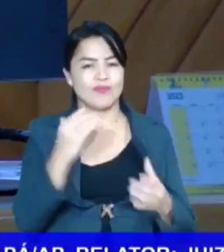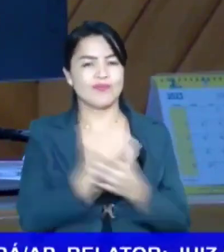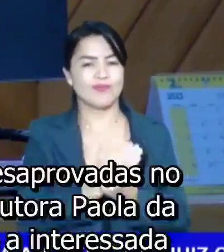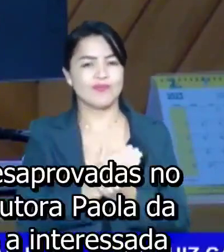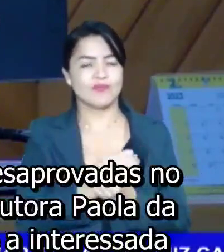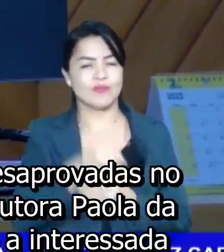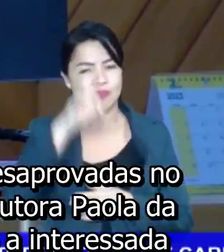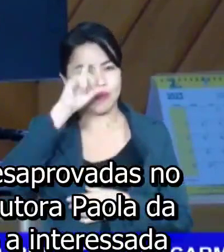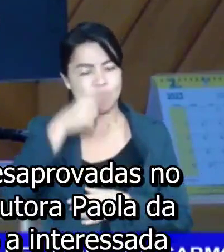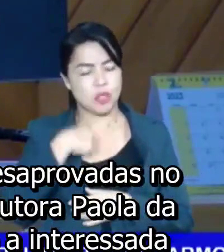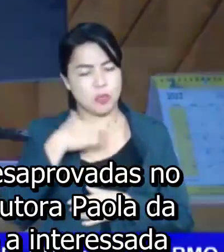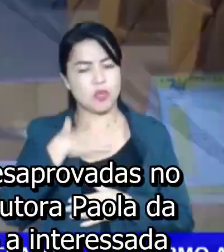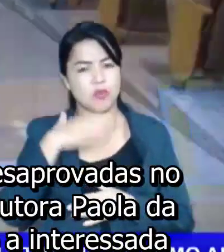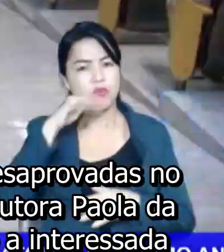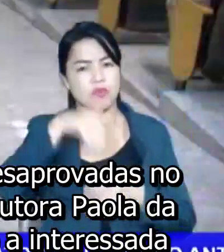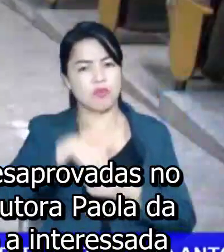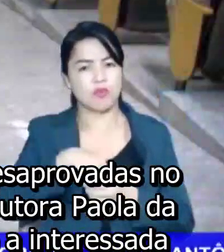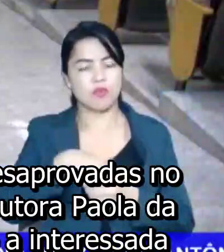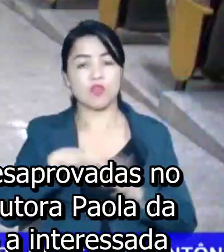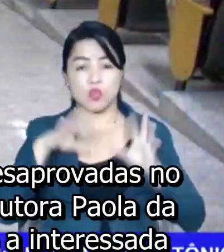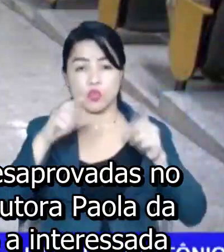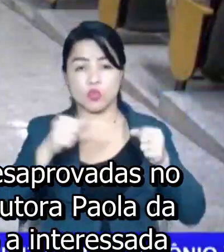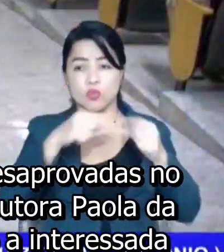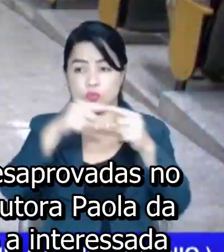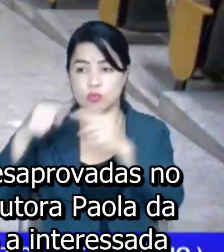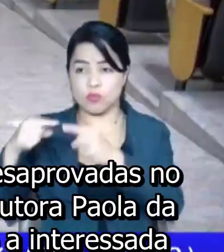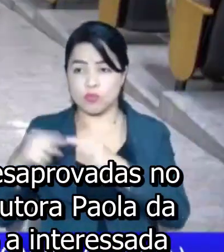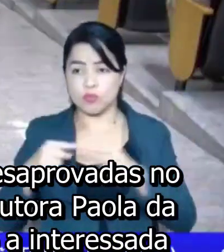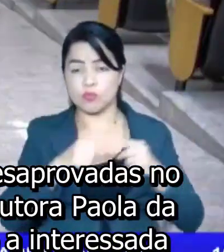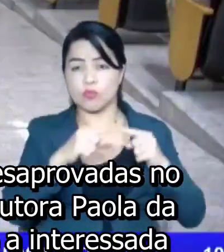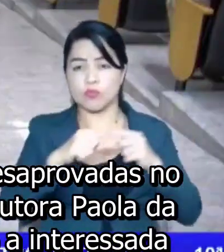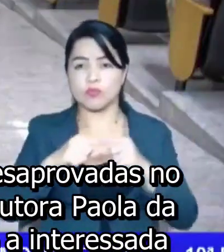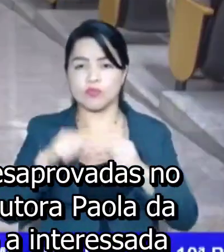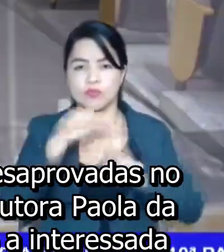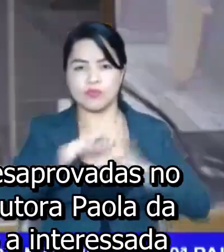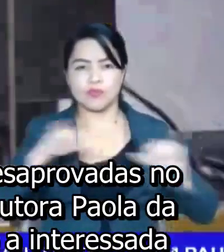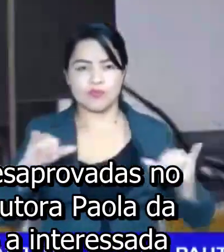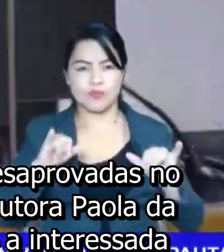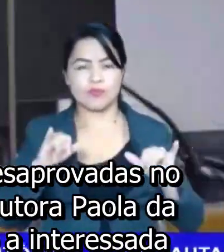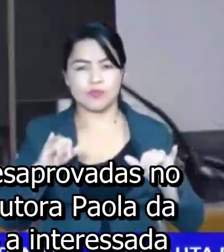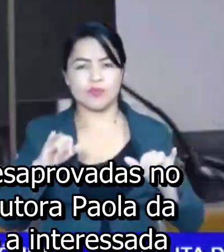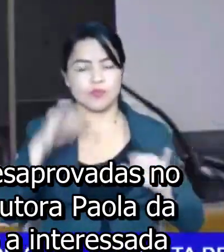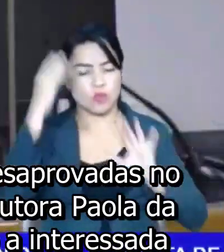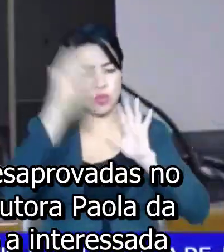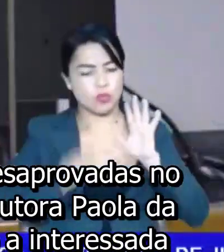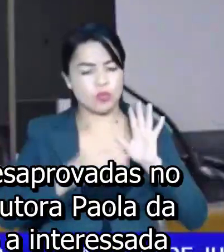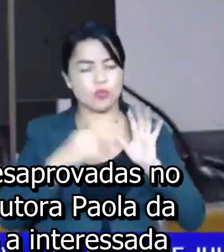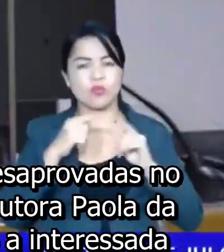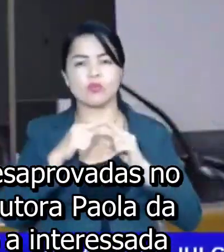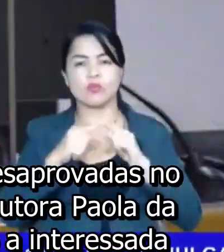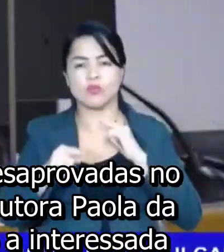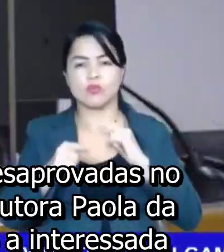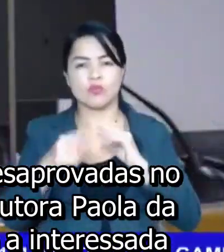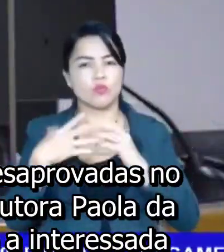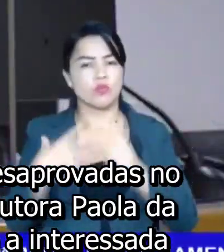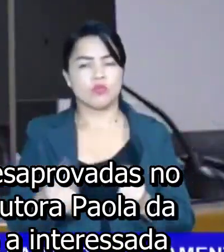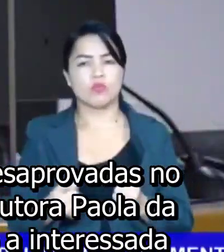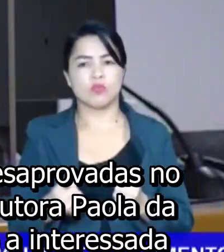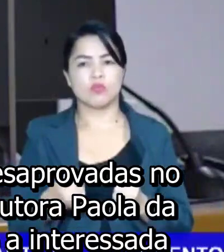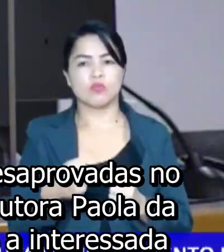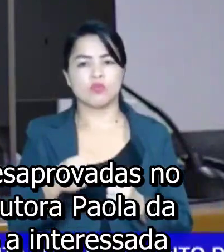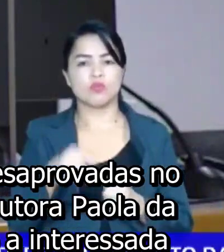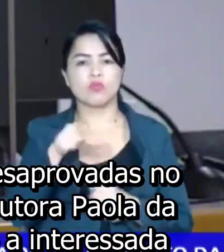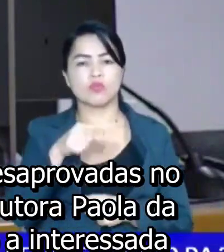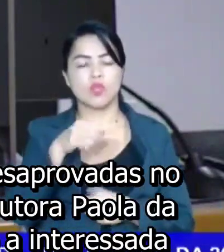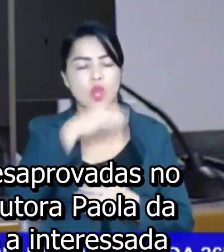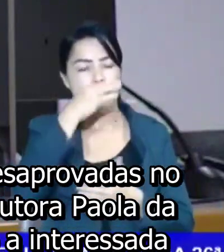decisão. Esse é o voto. Todos de acordo? Então, Imagem ampla do plenário. Novamente, imagem direcionada à